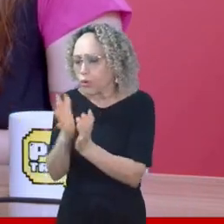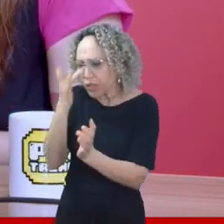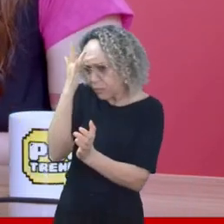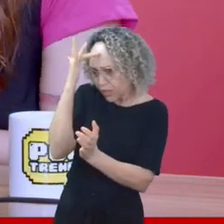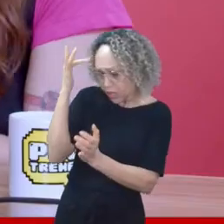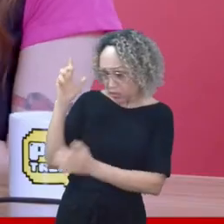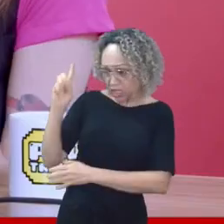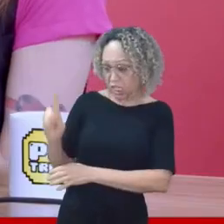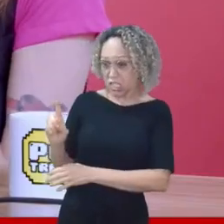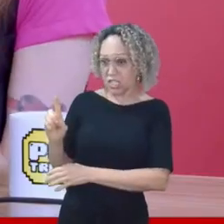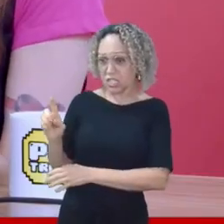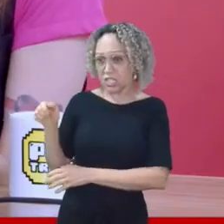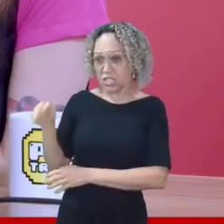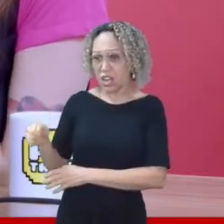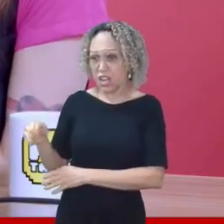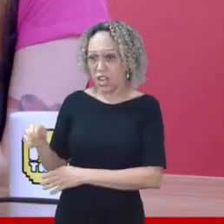para